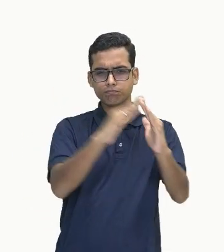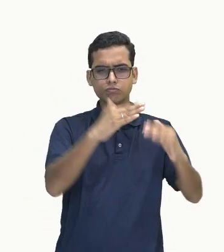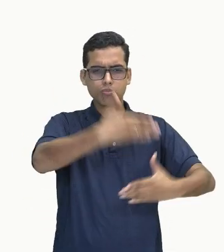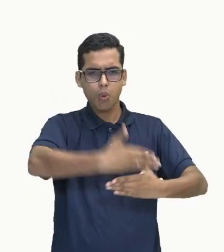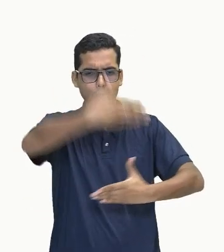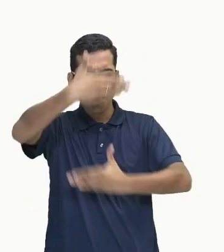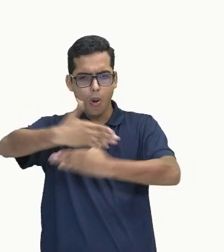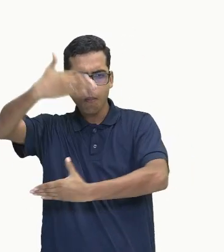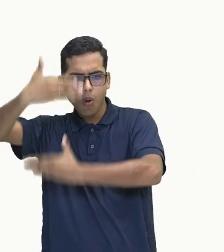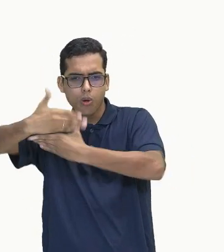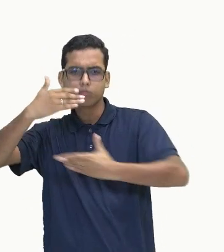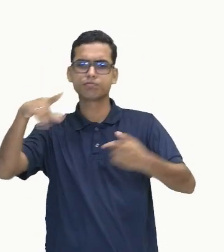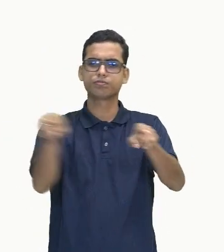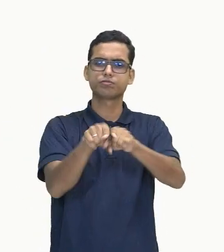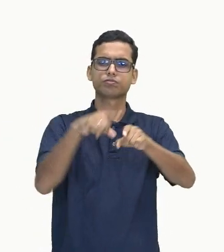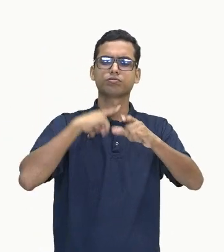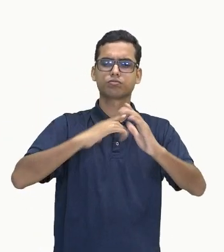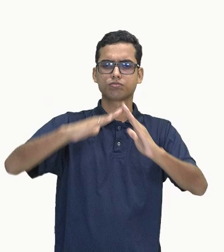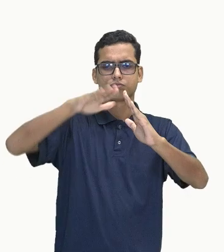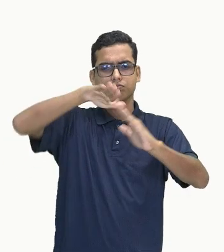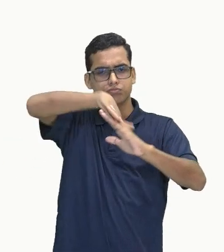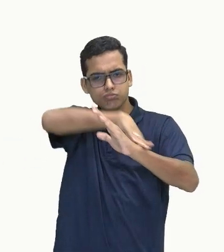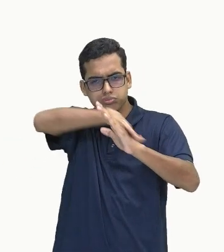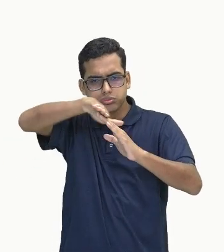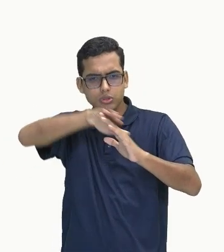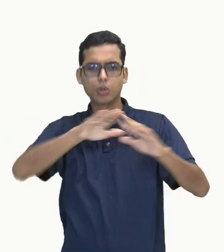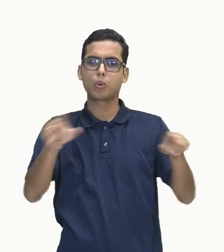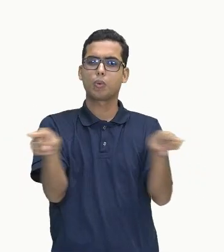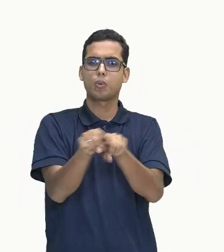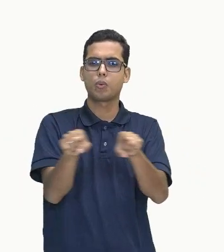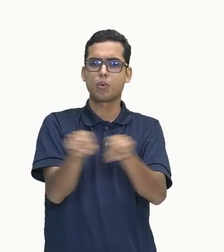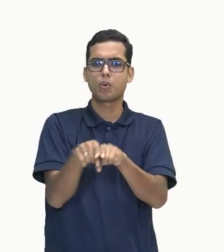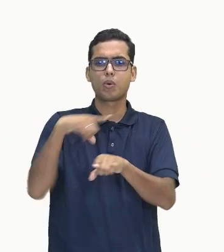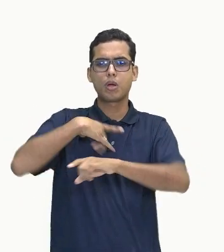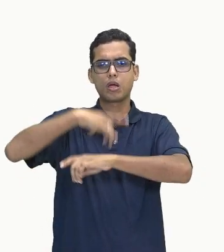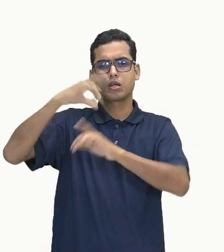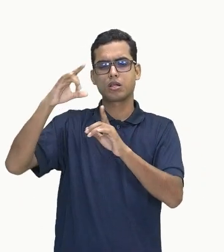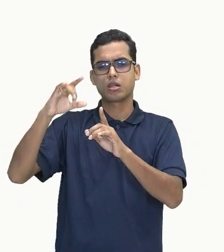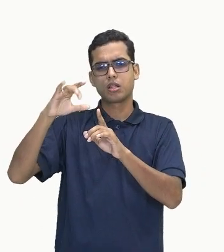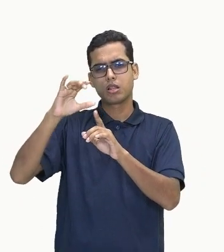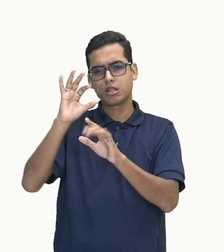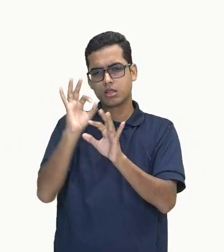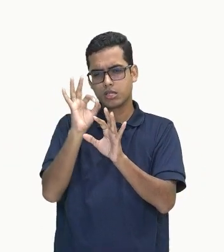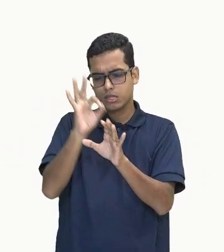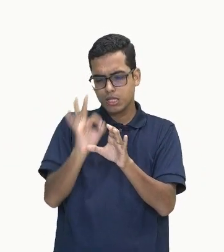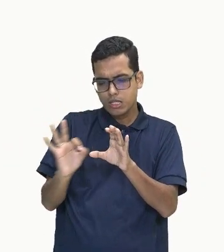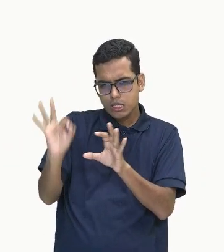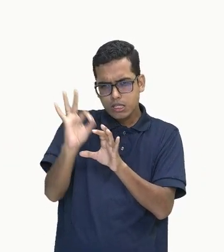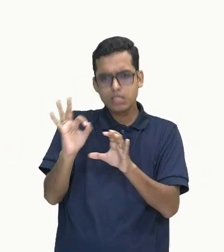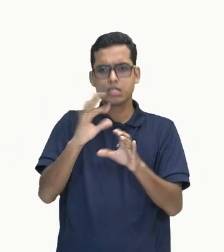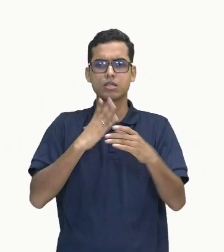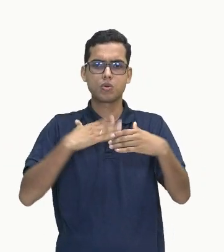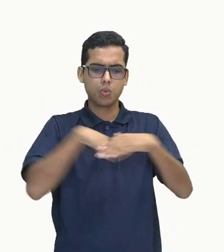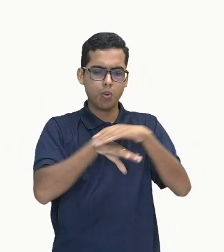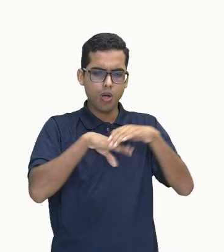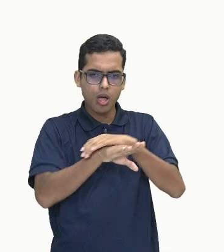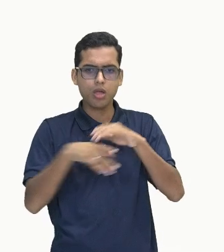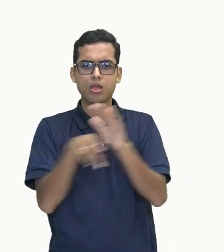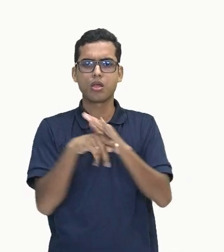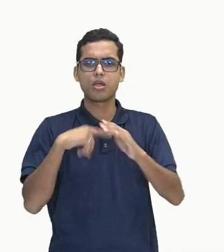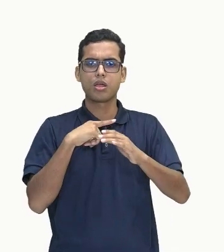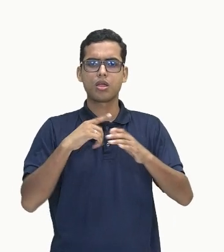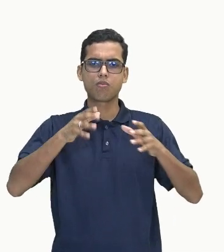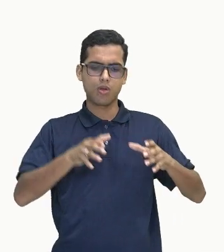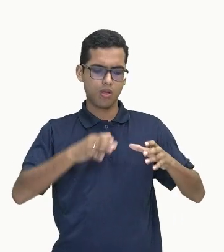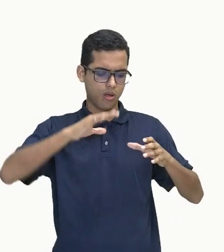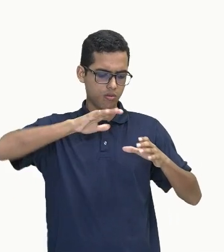grãos aqui em buracos escavados, tá bom? Então, apenas de alguns acontecimentos, já para a gente perceber essa